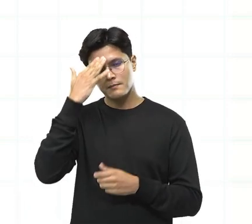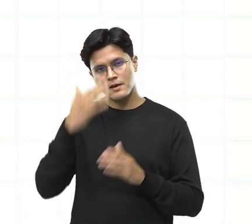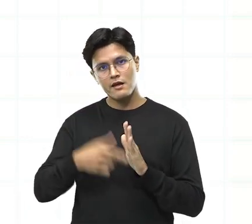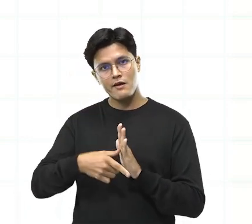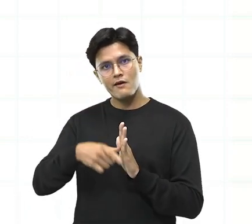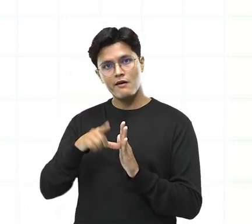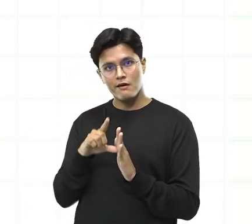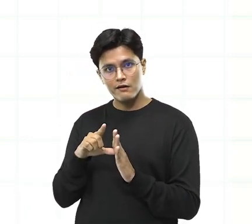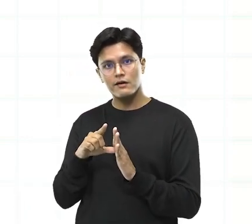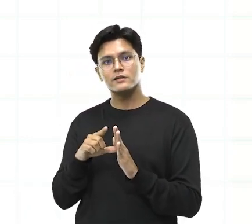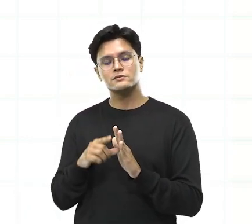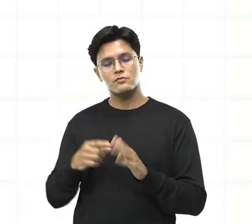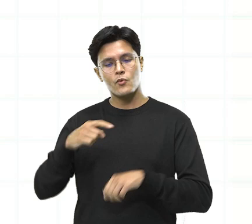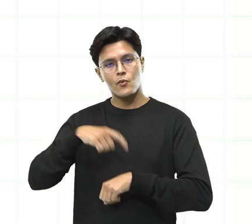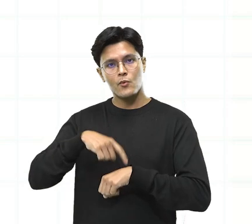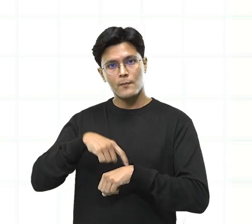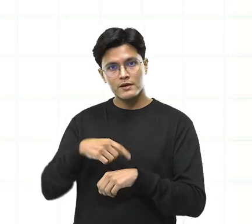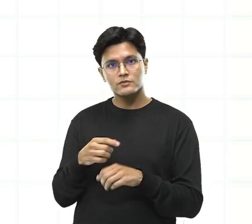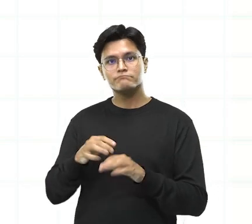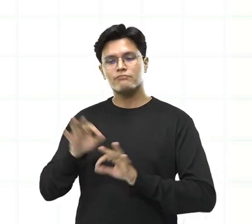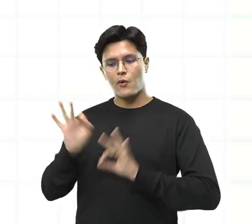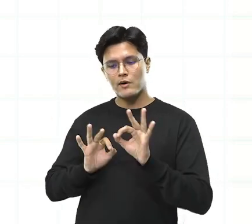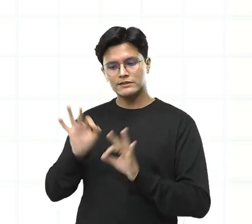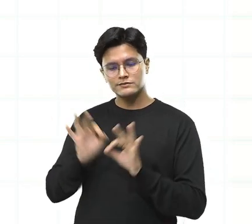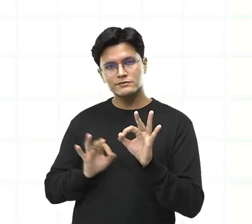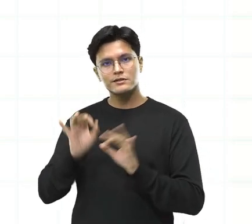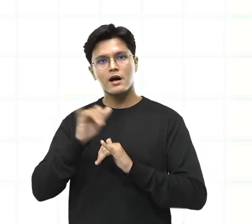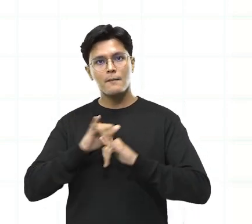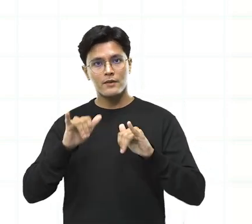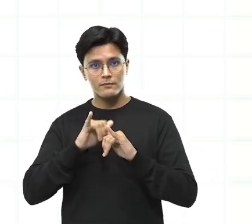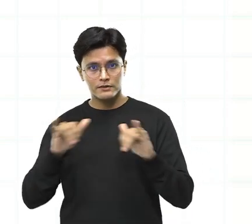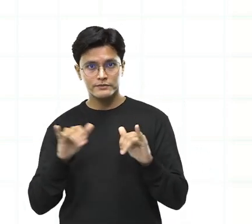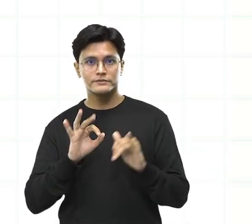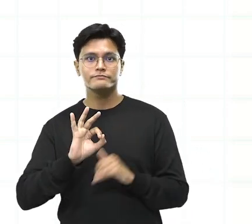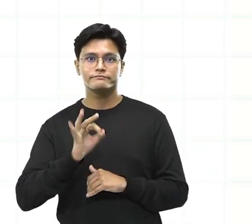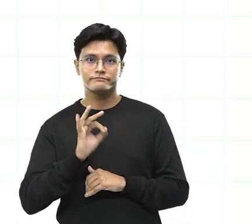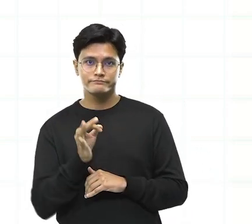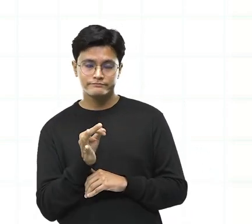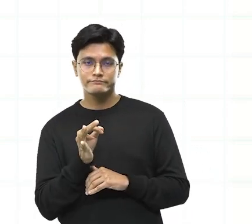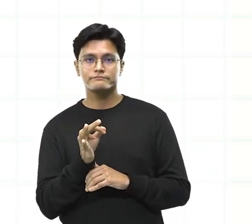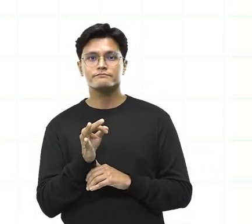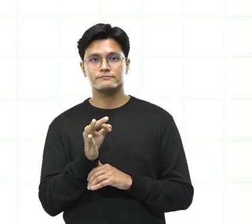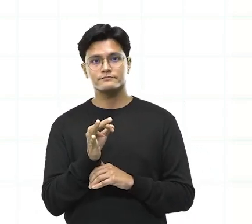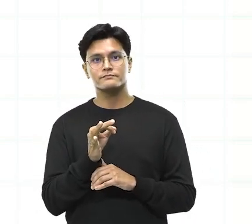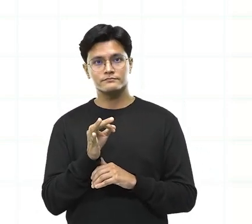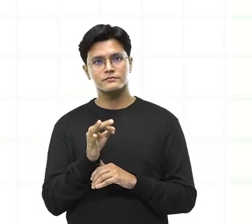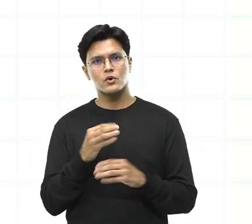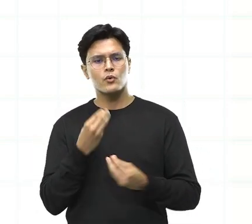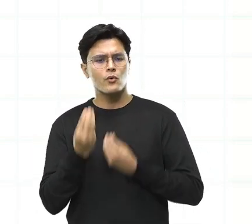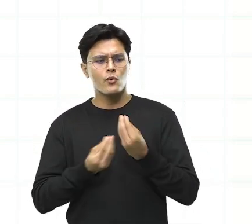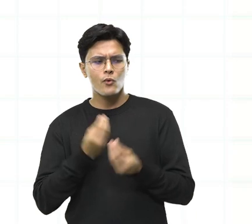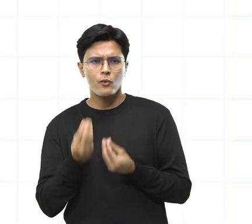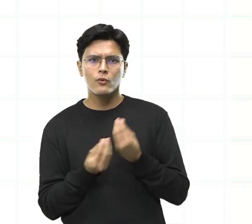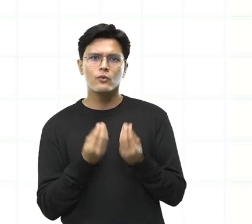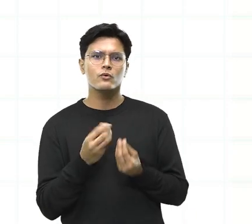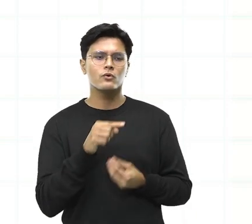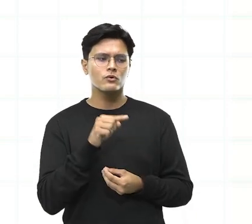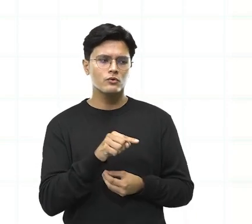propaganda, antes dessa carreta chegar lá, né, para fazer algo que chame a atenção